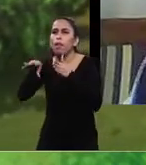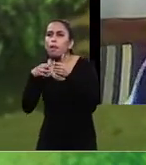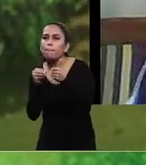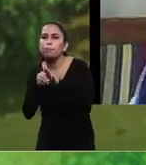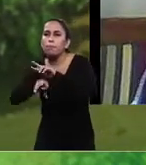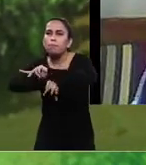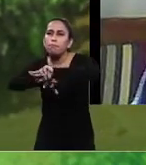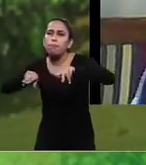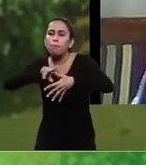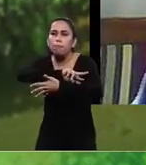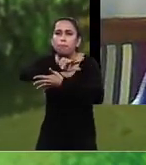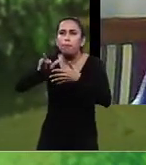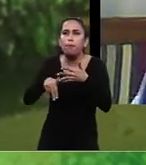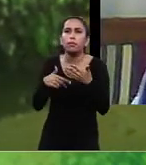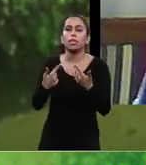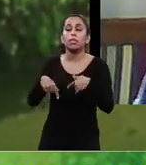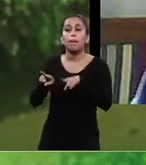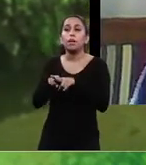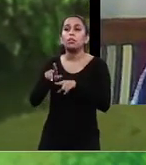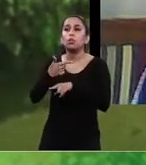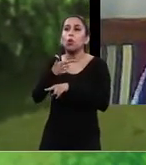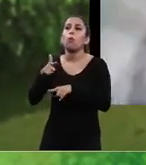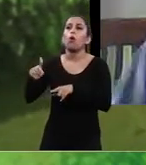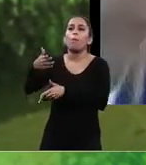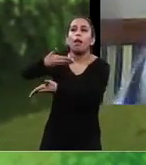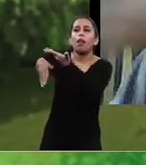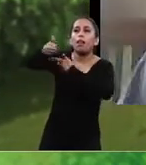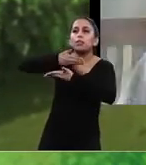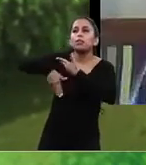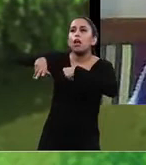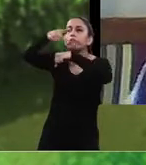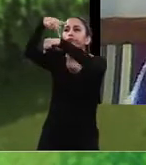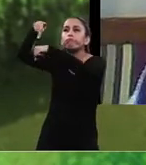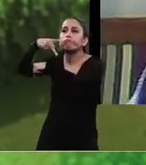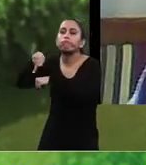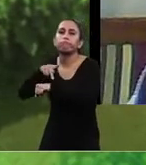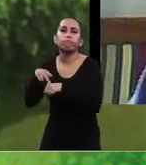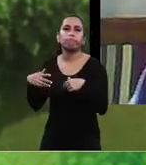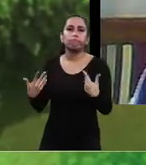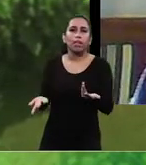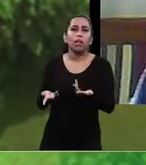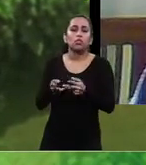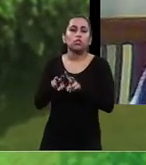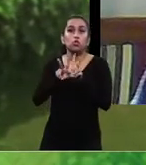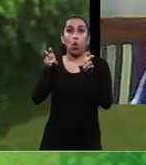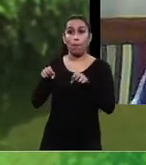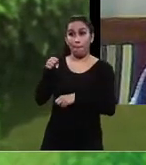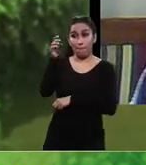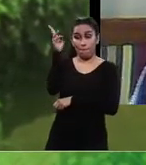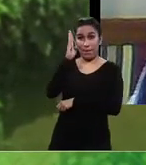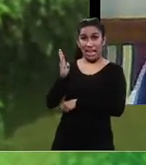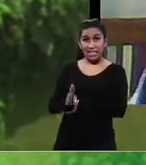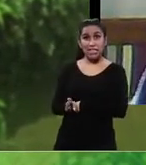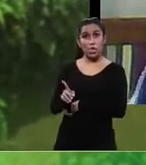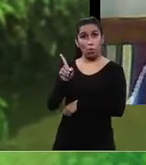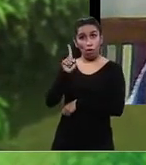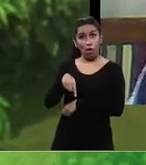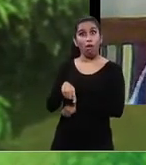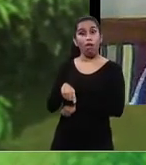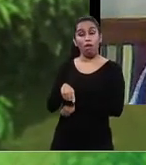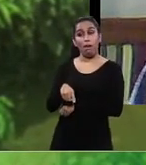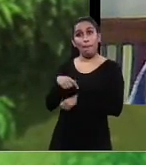todas as ações internacionais de promoção, né, das quais o Brasil é signatário e precisa,